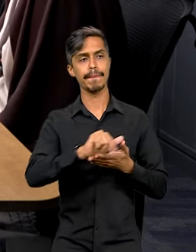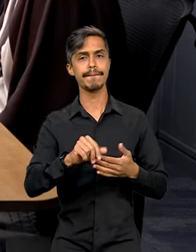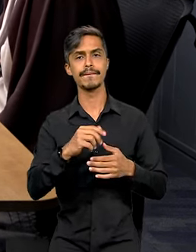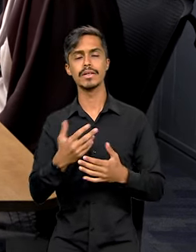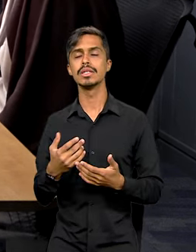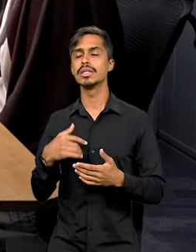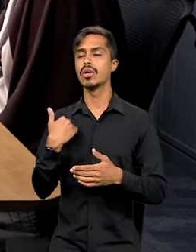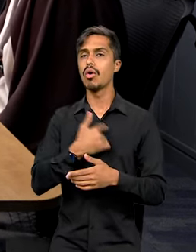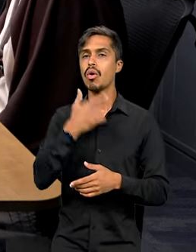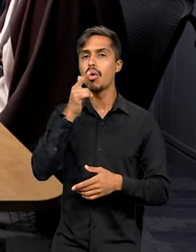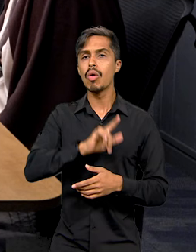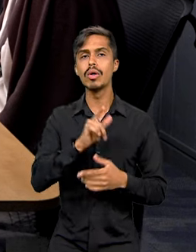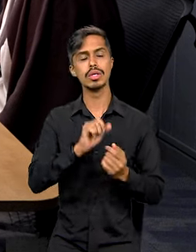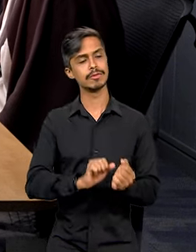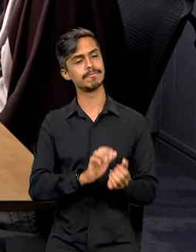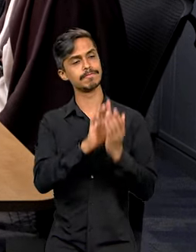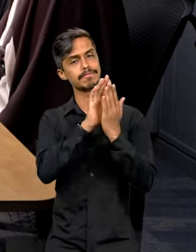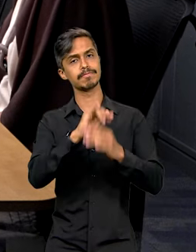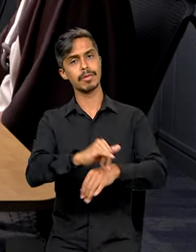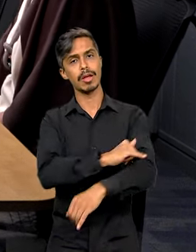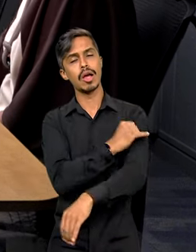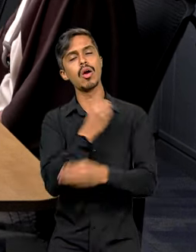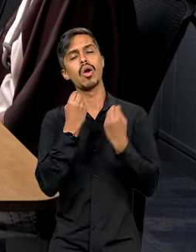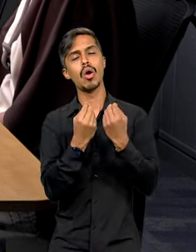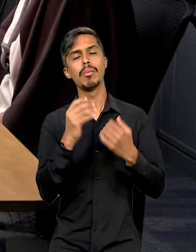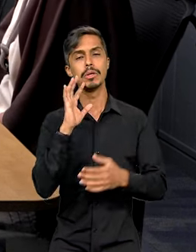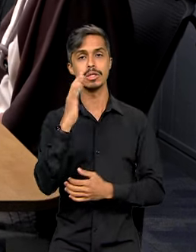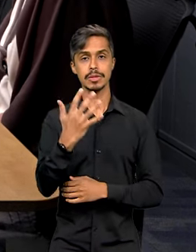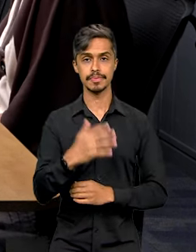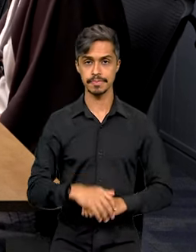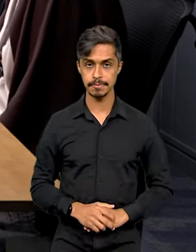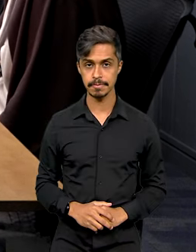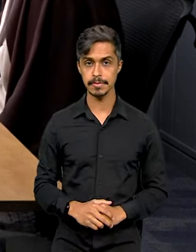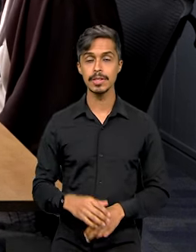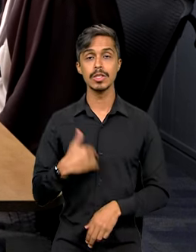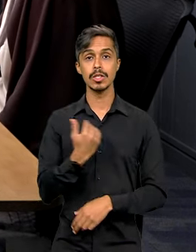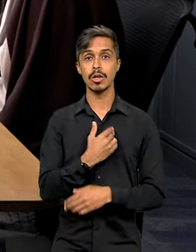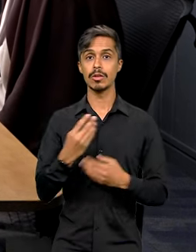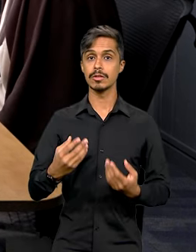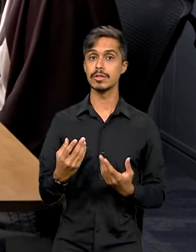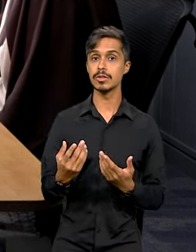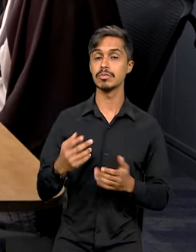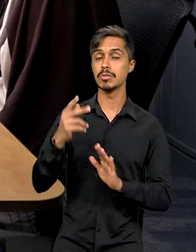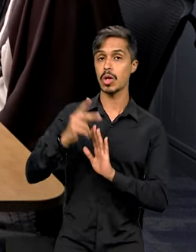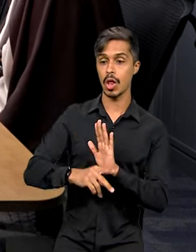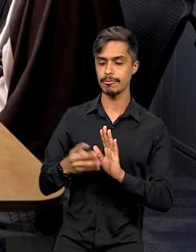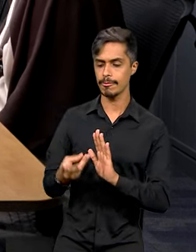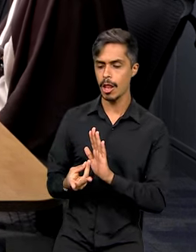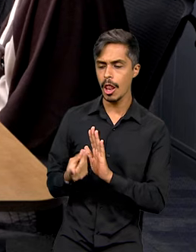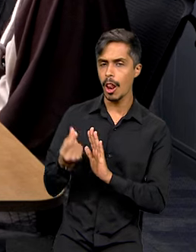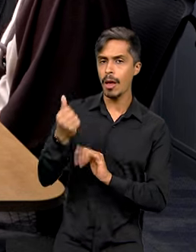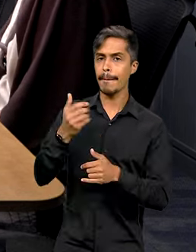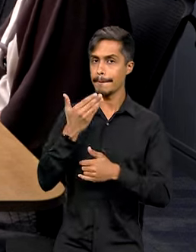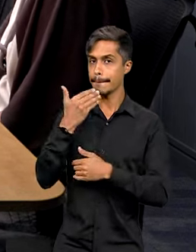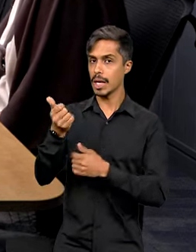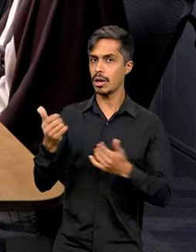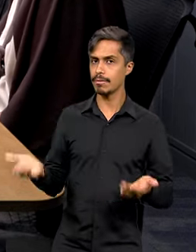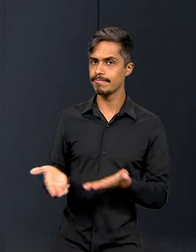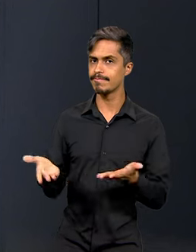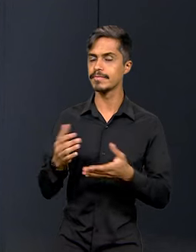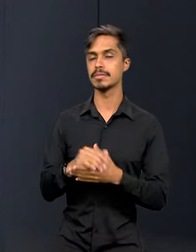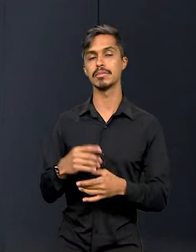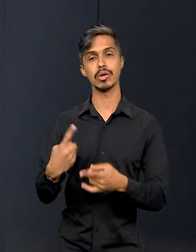enfrentamento da obesidade pra prevenção da obesidade eh nós estamos aperfeiçoando os Nossos programas para que eles